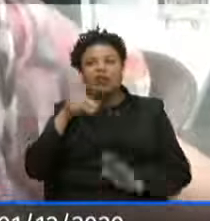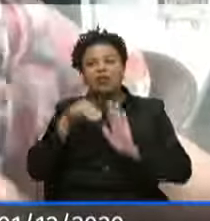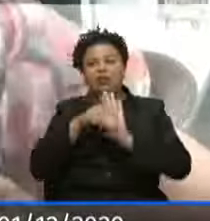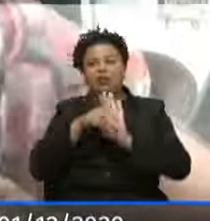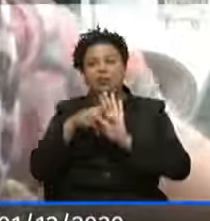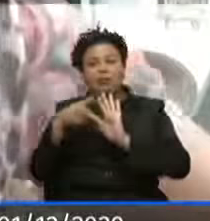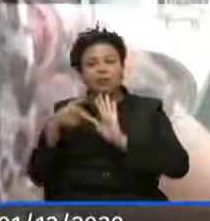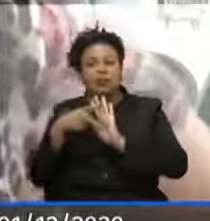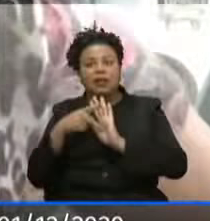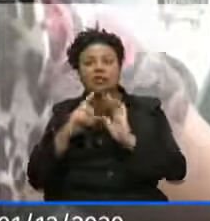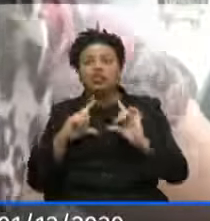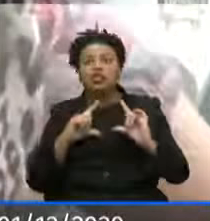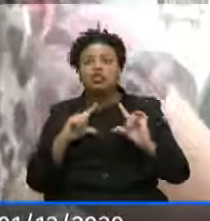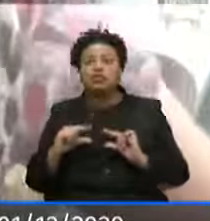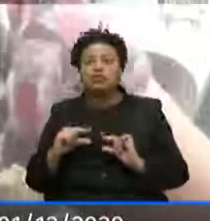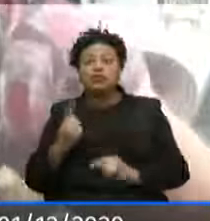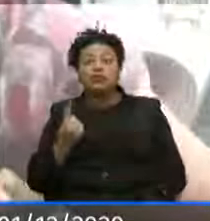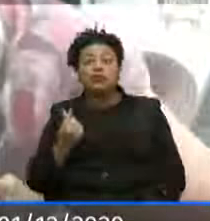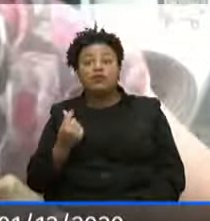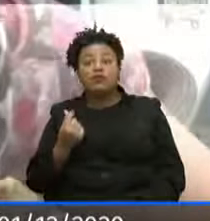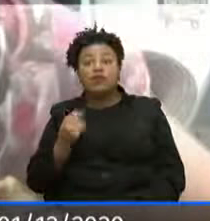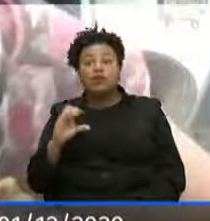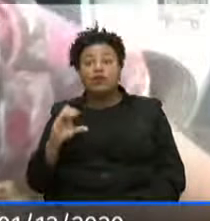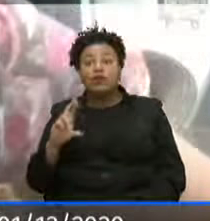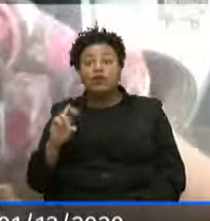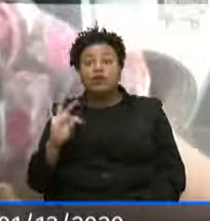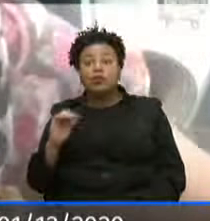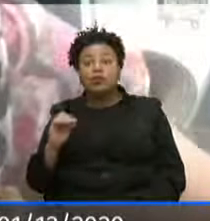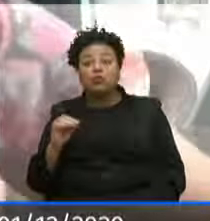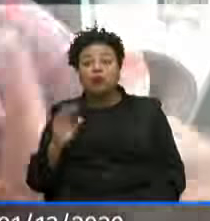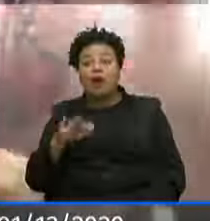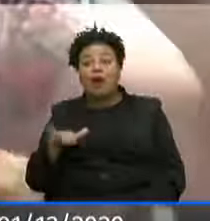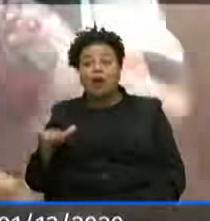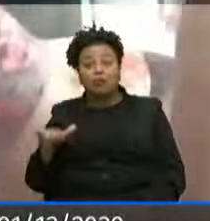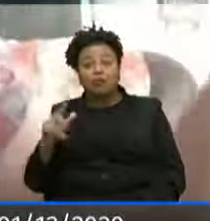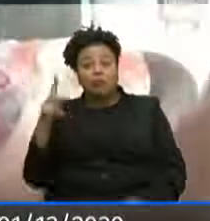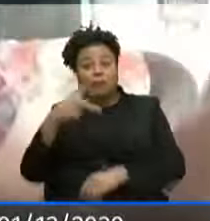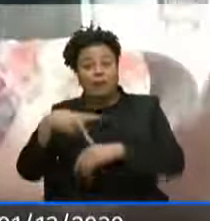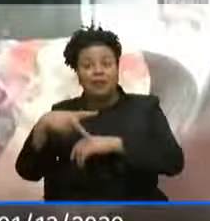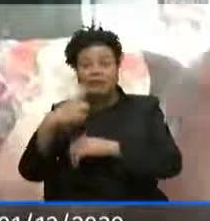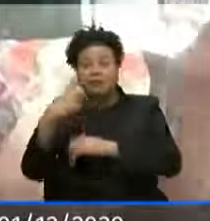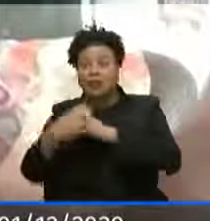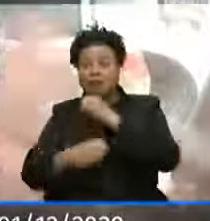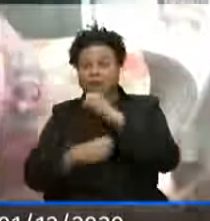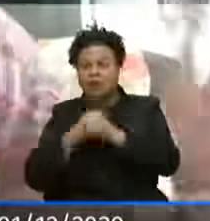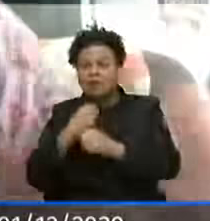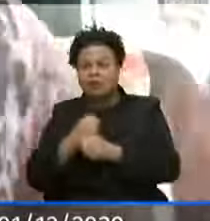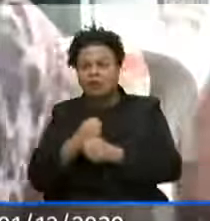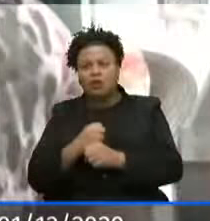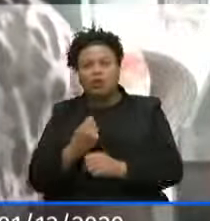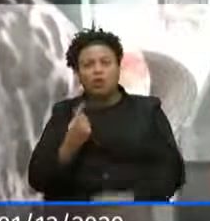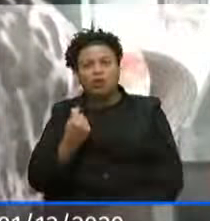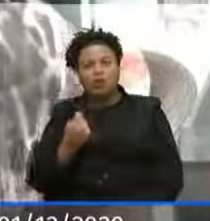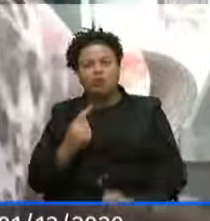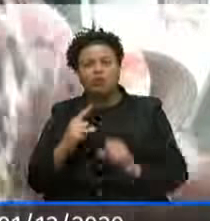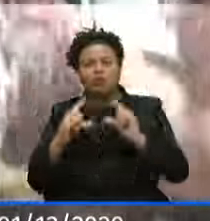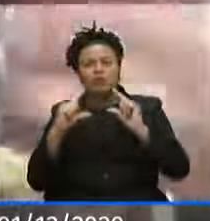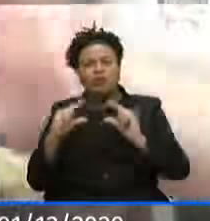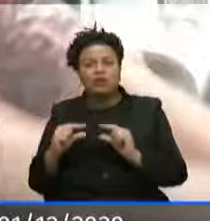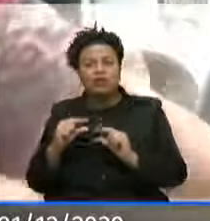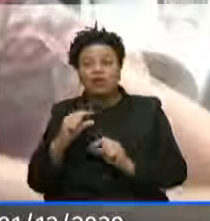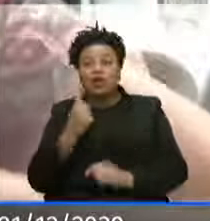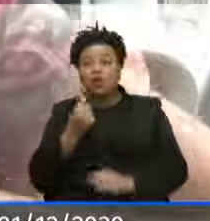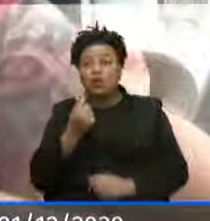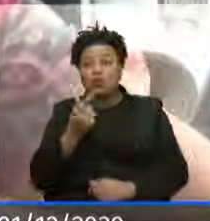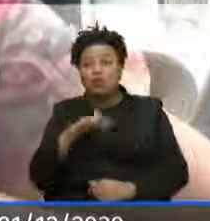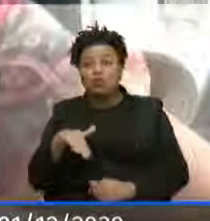provisória, diminuir o valor do custo aluno no país, inclusive para o ano inteiro. O custo aluno está reduzindo, o custo aluno